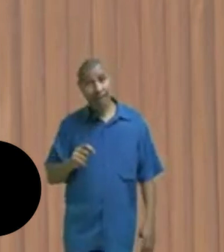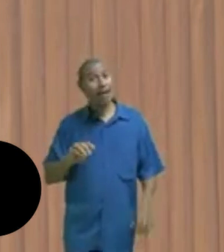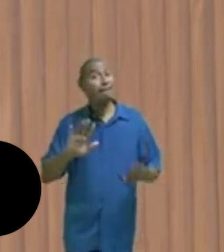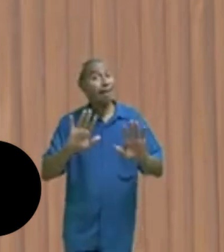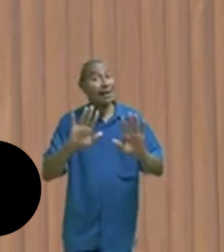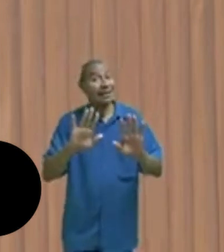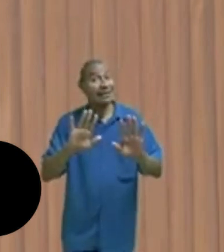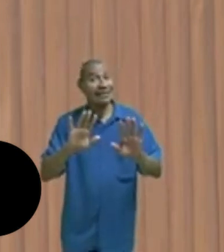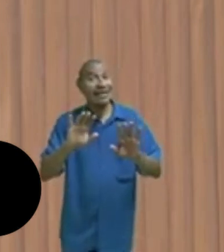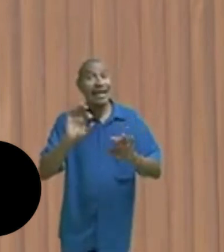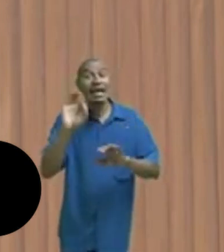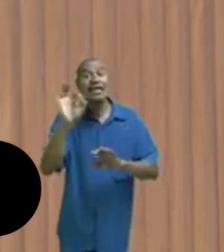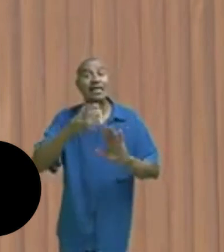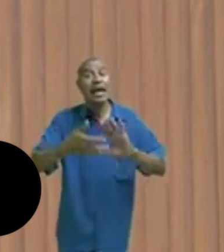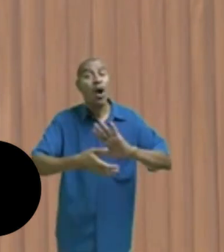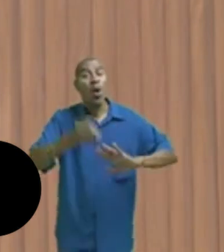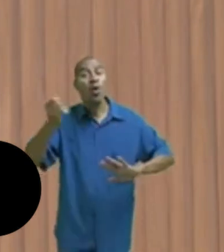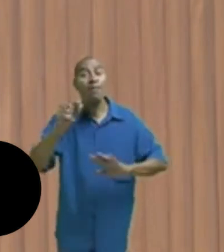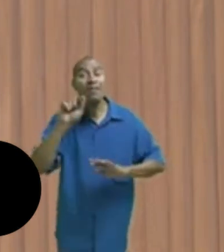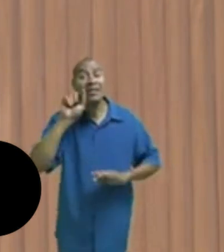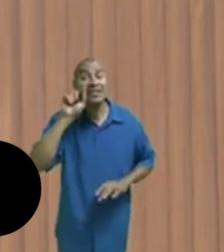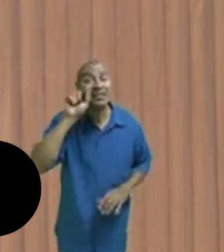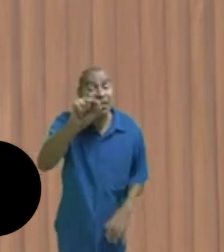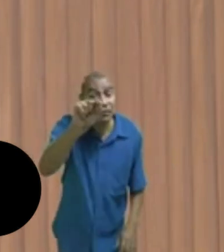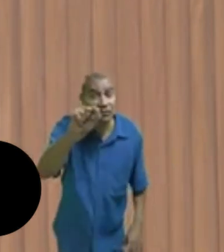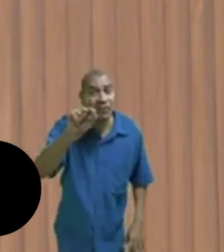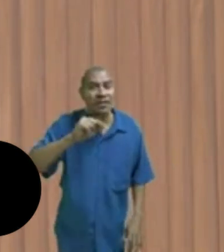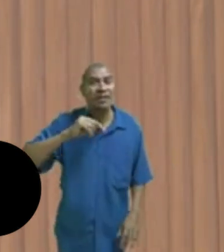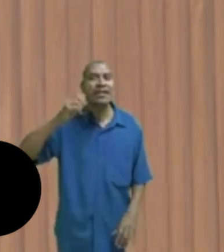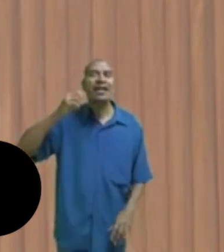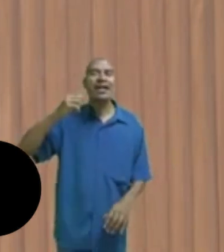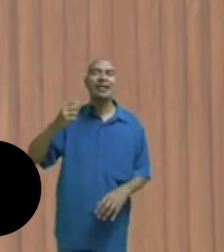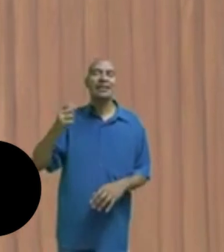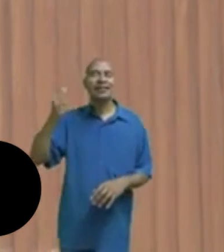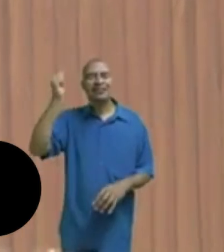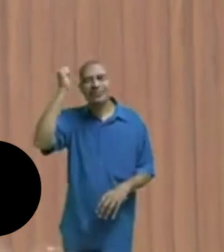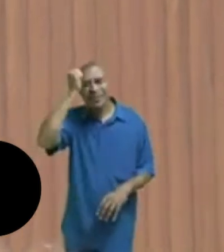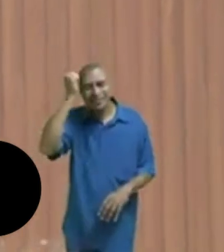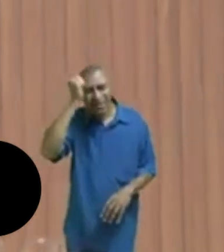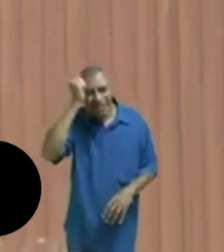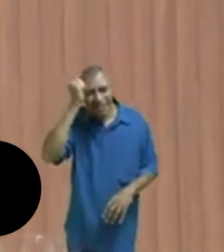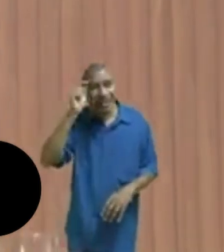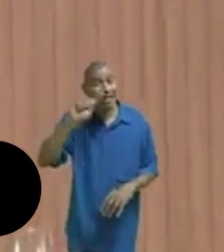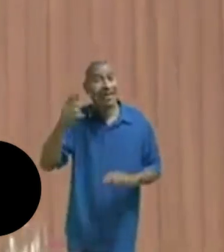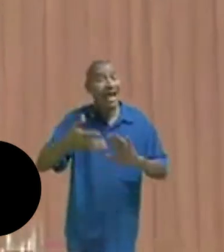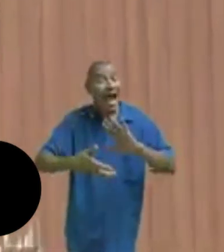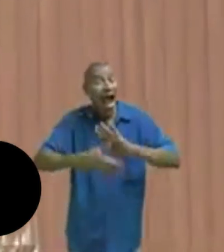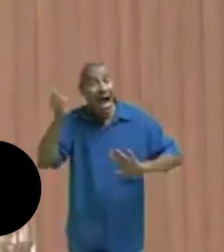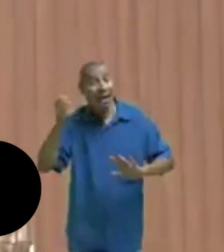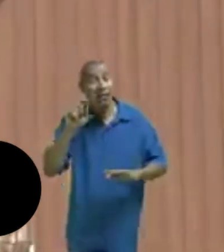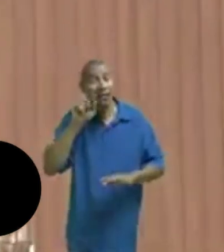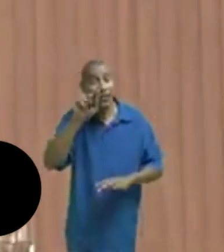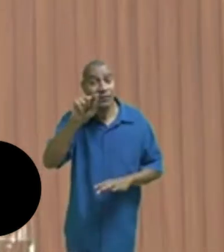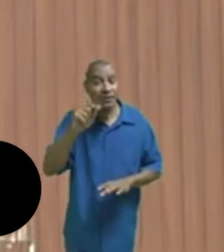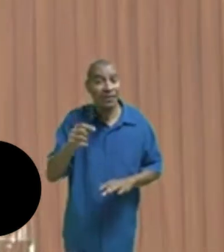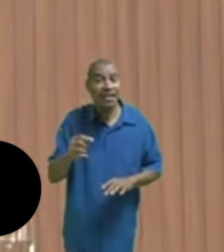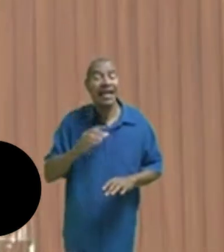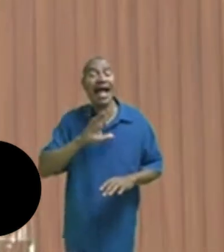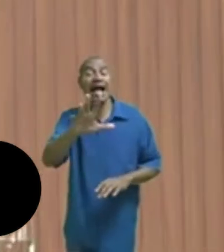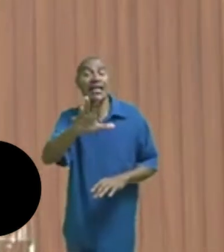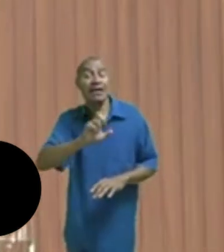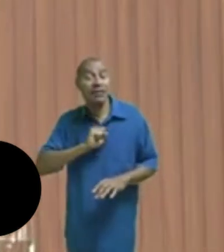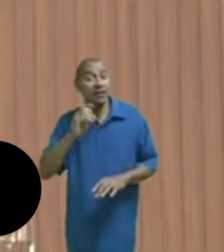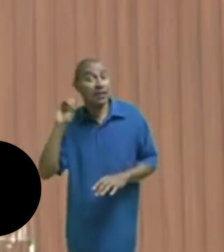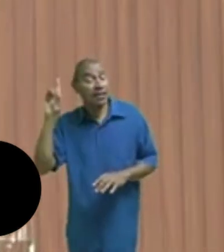roubar de nós o que Deus já realizou, ninguém poderá nos arrancar da sua presença. Como Jesus diz aos